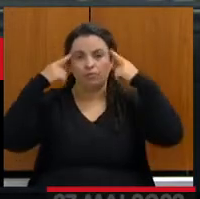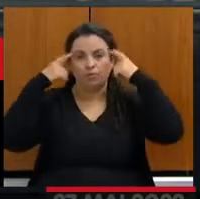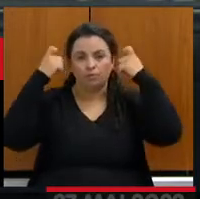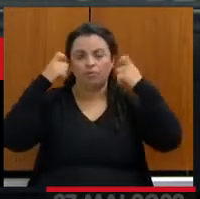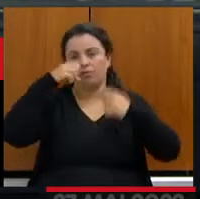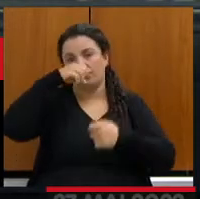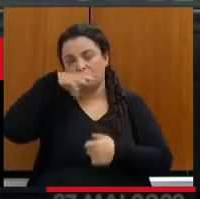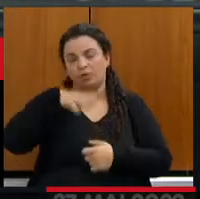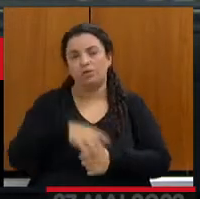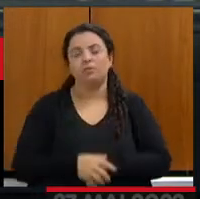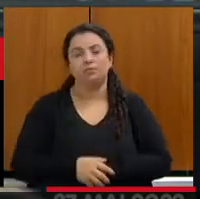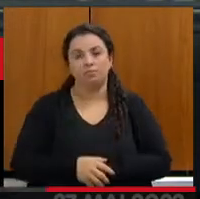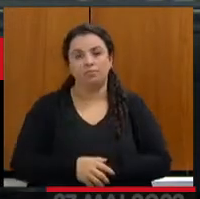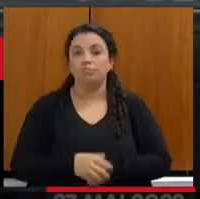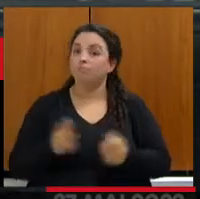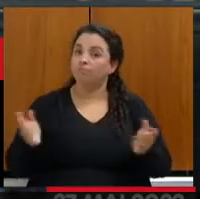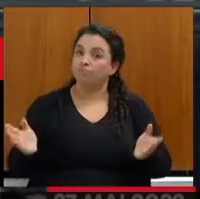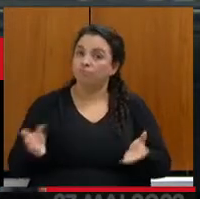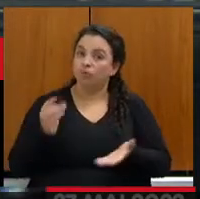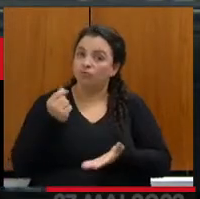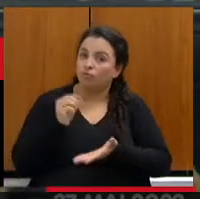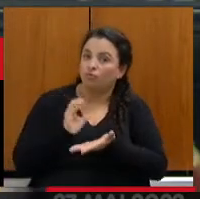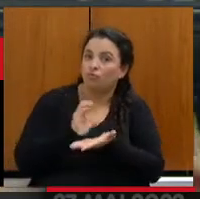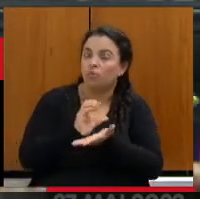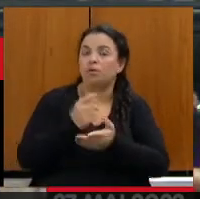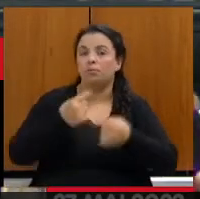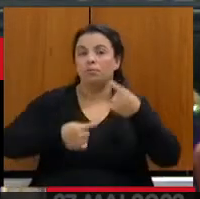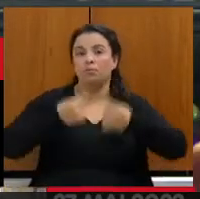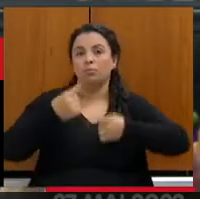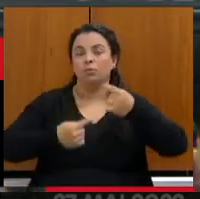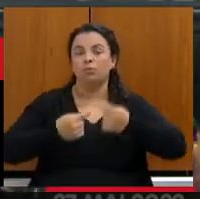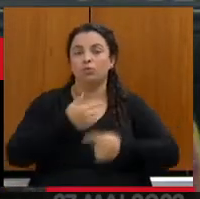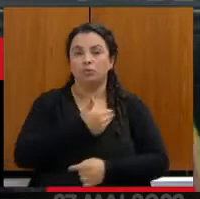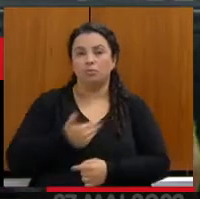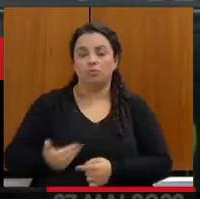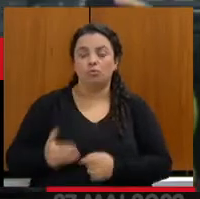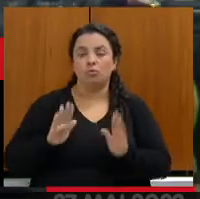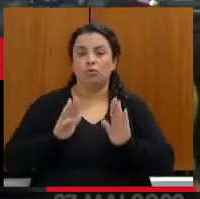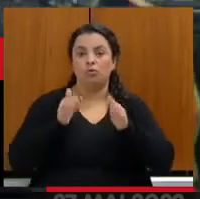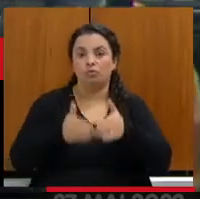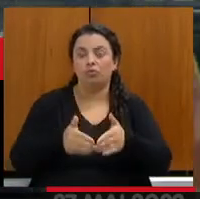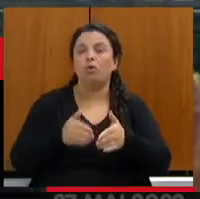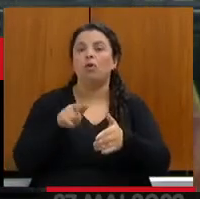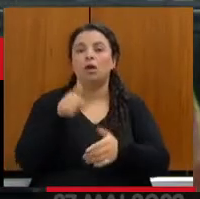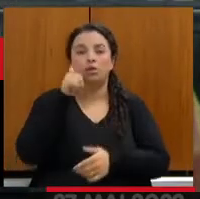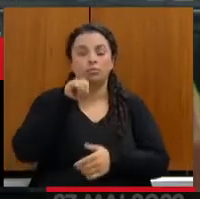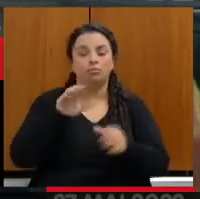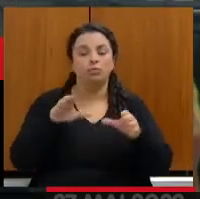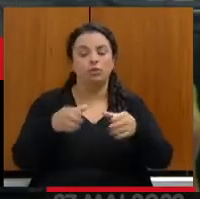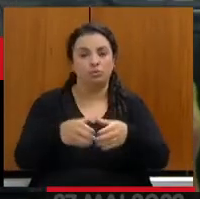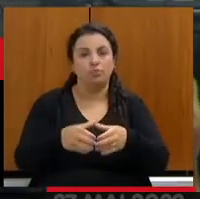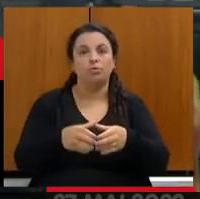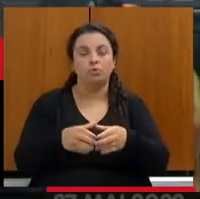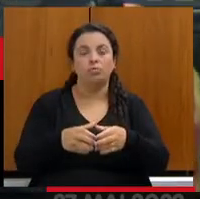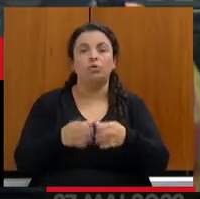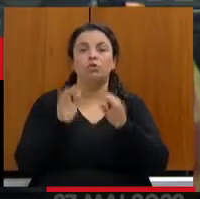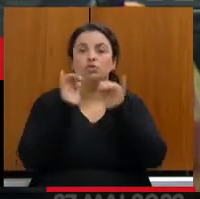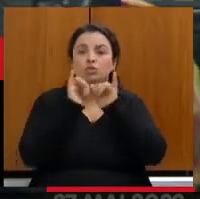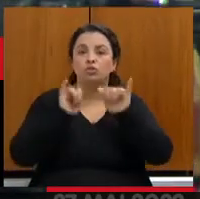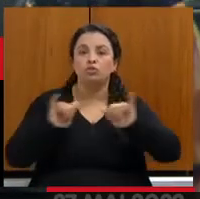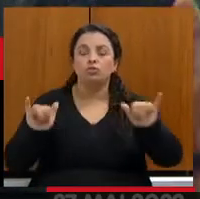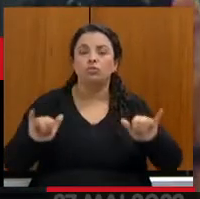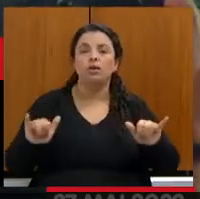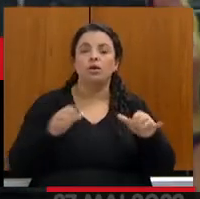fomentar políticas públicas voltadas para esse público divulgar a rede de proteção